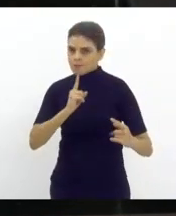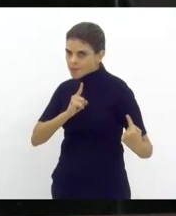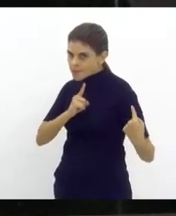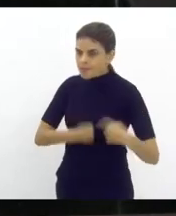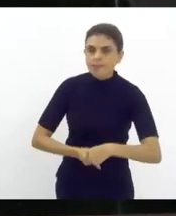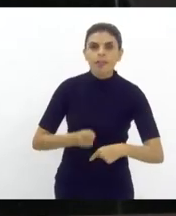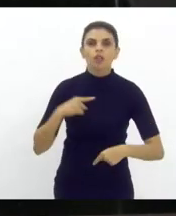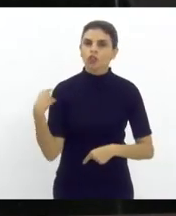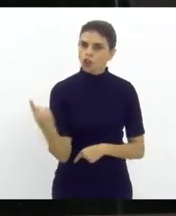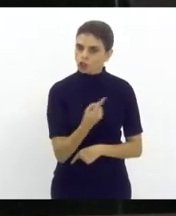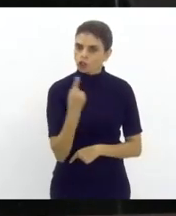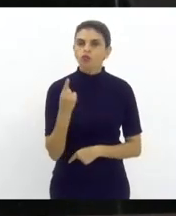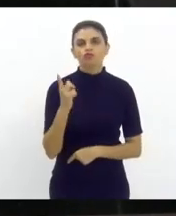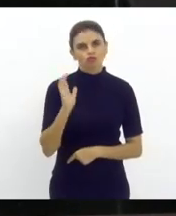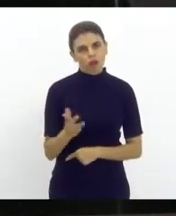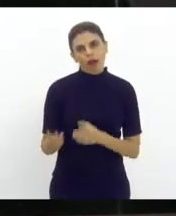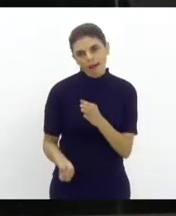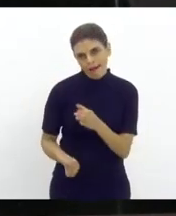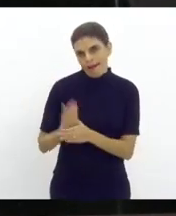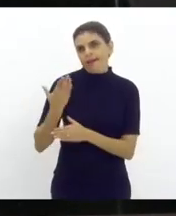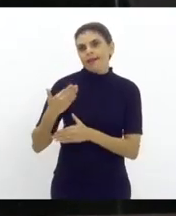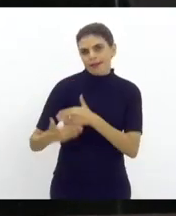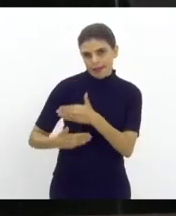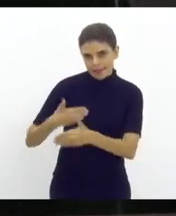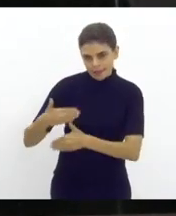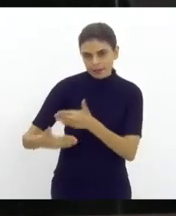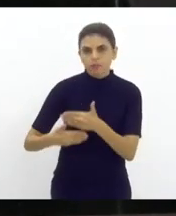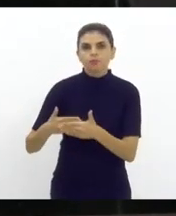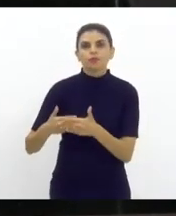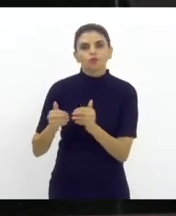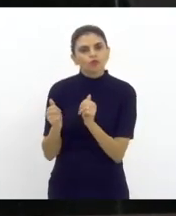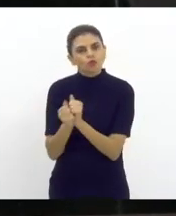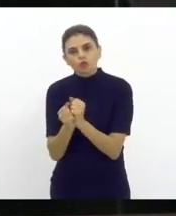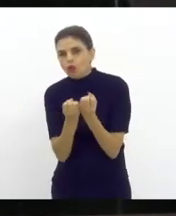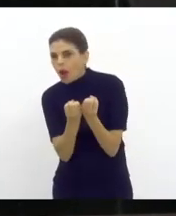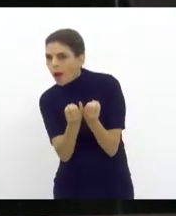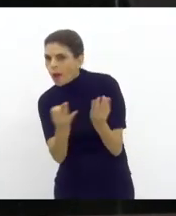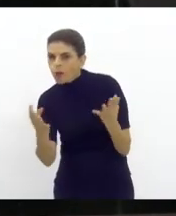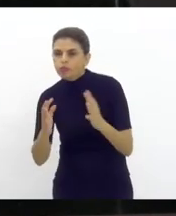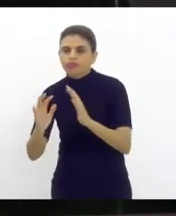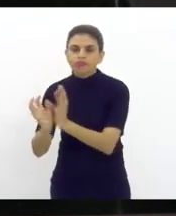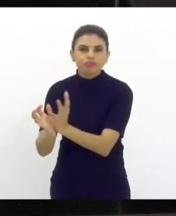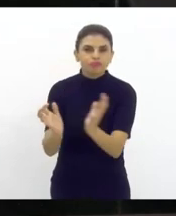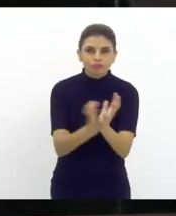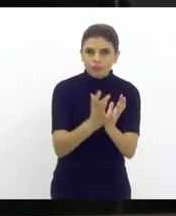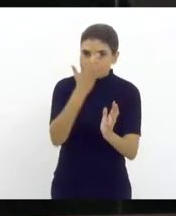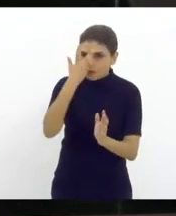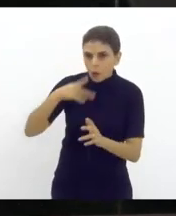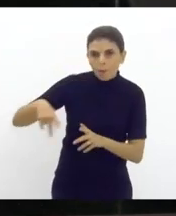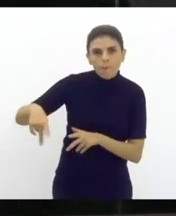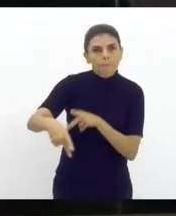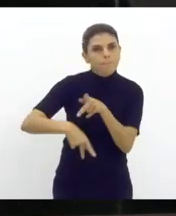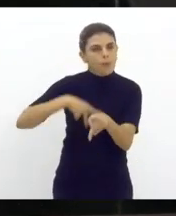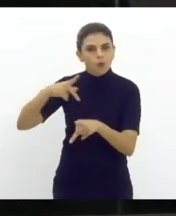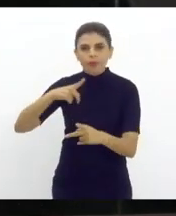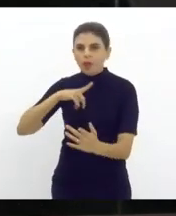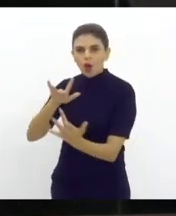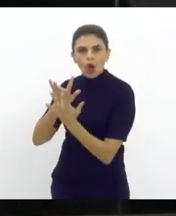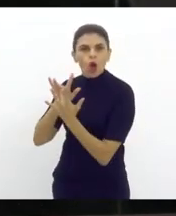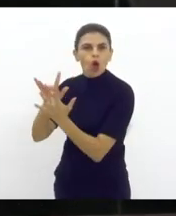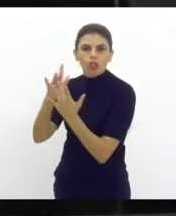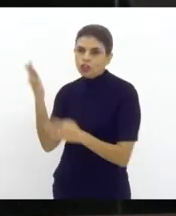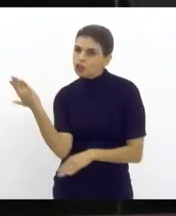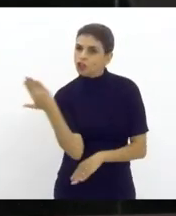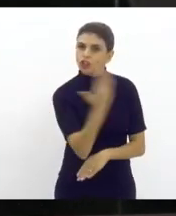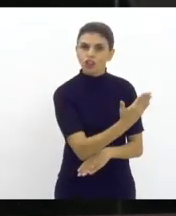e nós vamos já criamos já ali junto alguns setores ali que a população possa ter o contato direto com esse